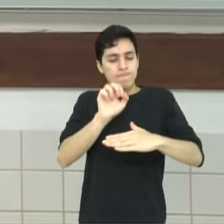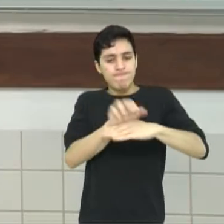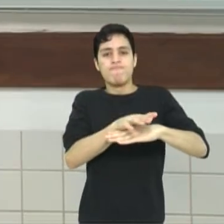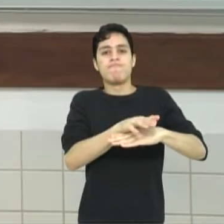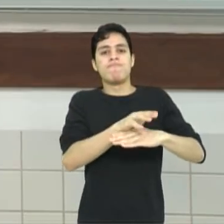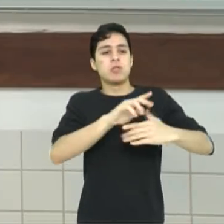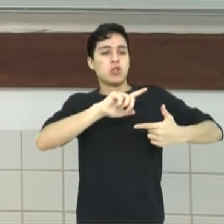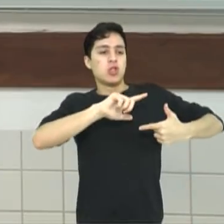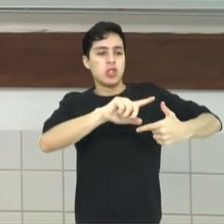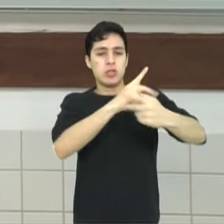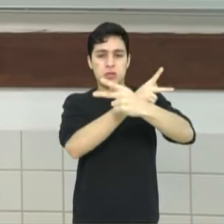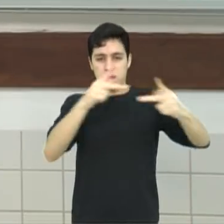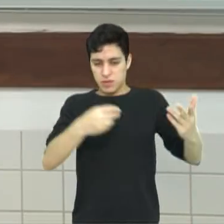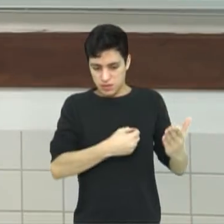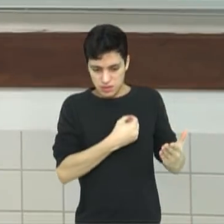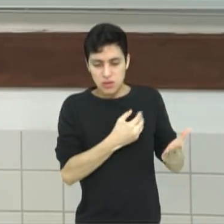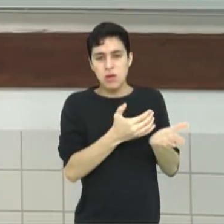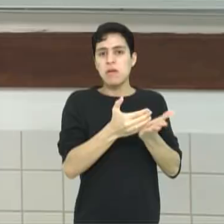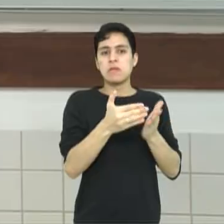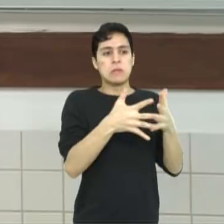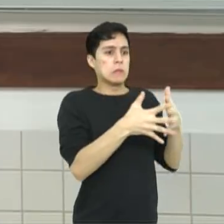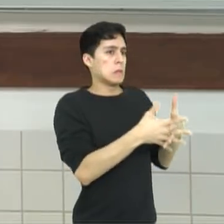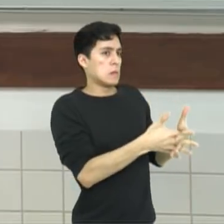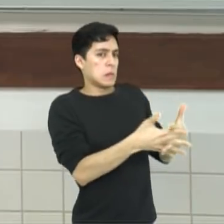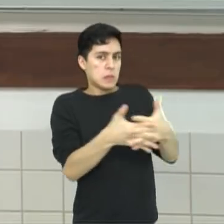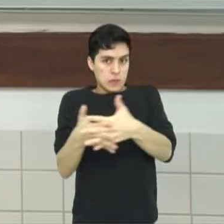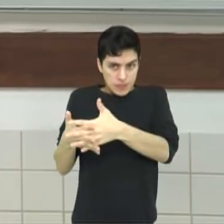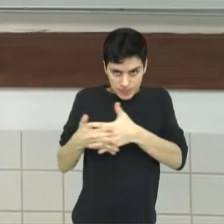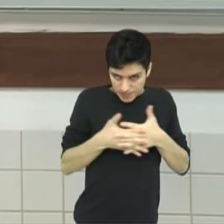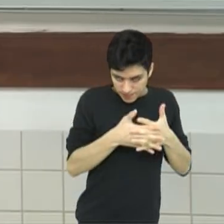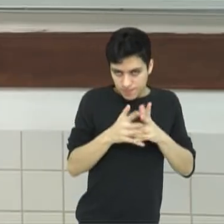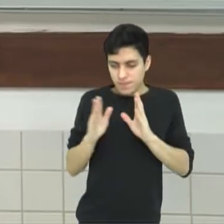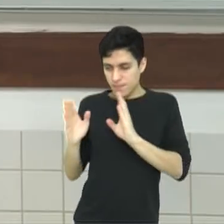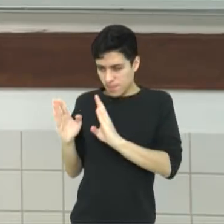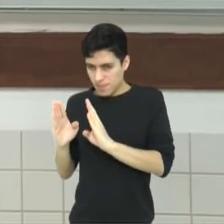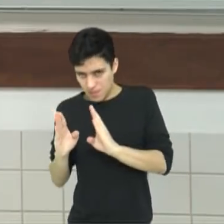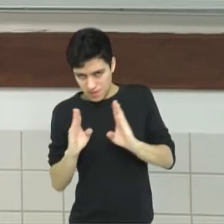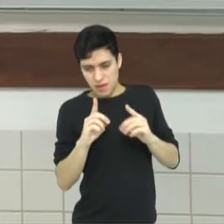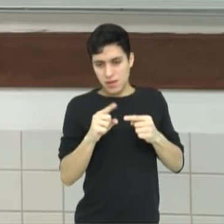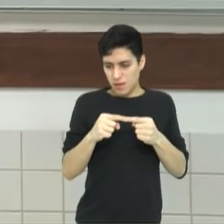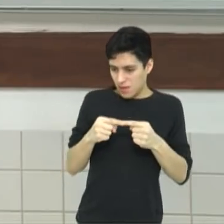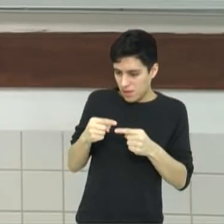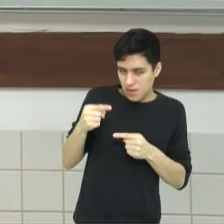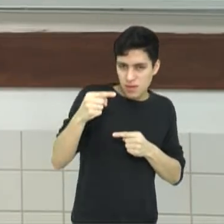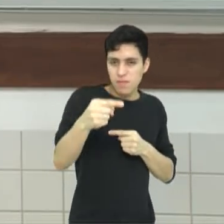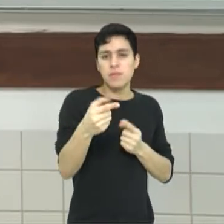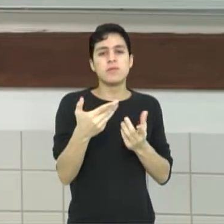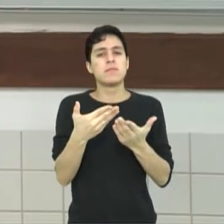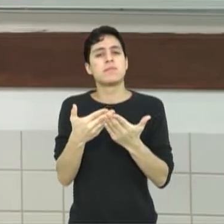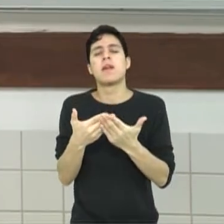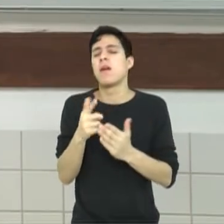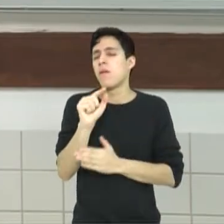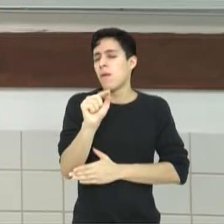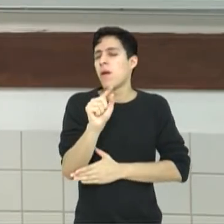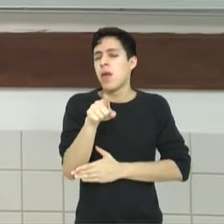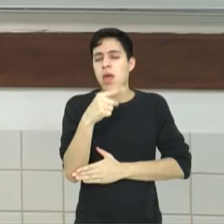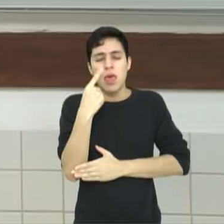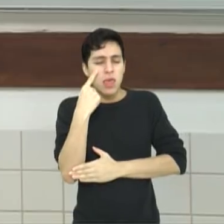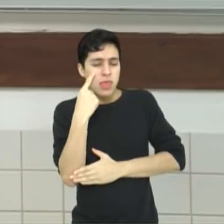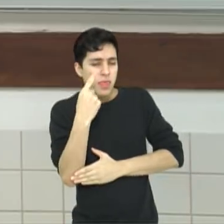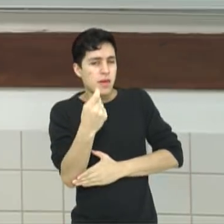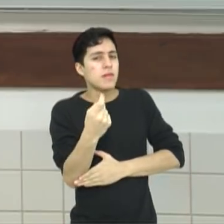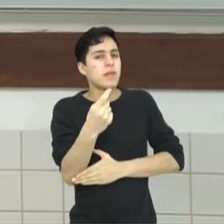africana, e isso criando, claro, conflitos. E ainda vamos estudar uma questão muito interessante